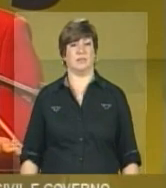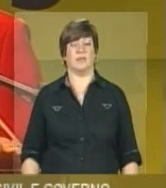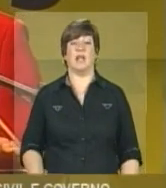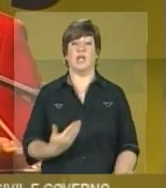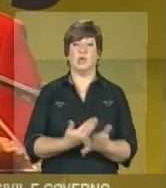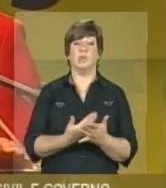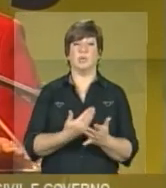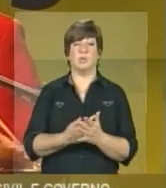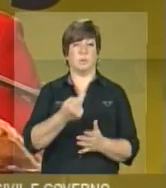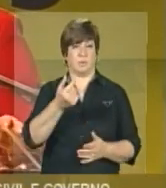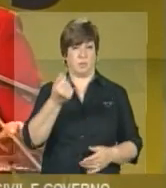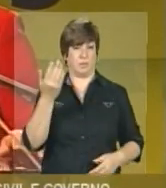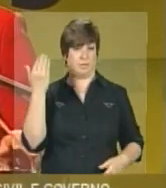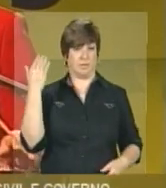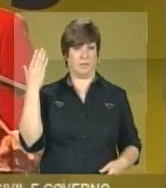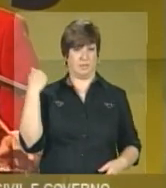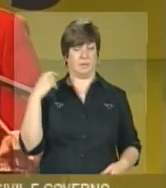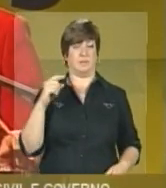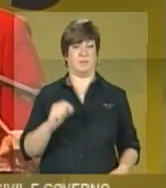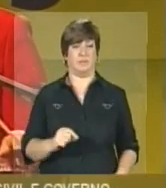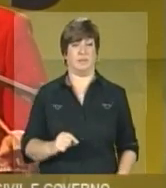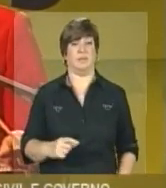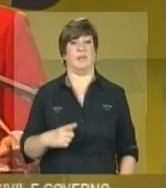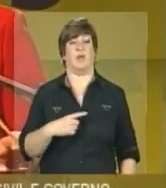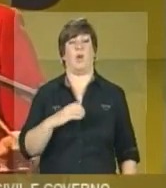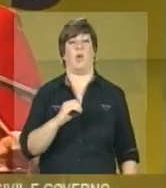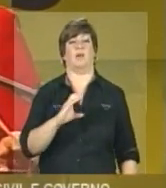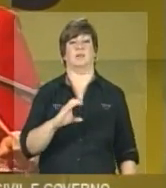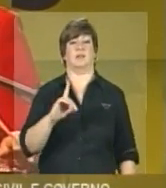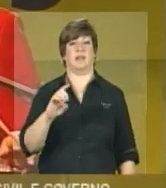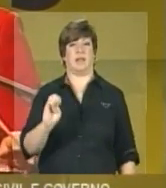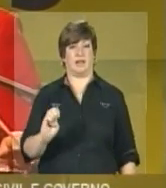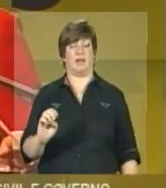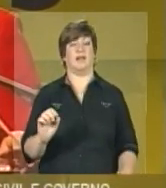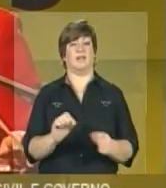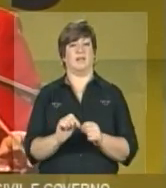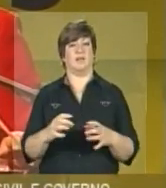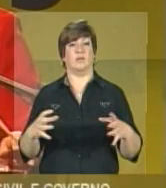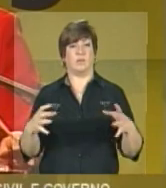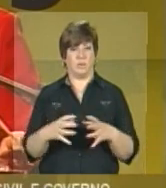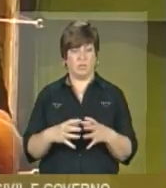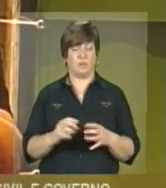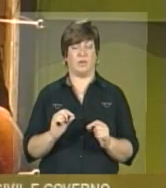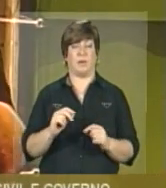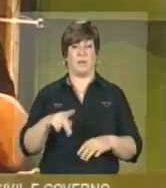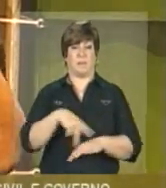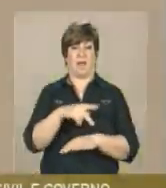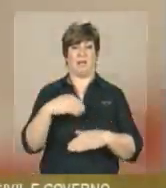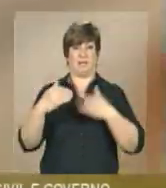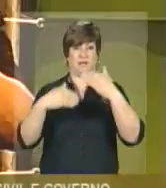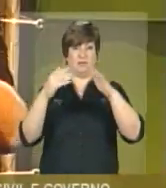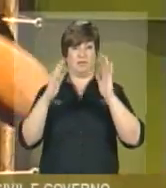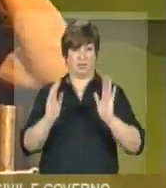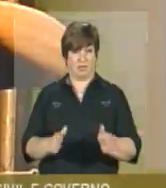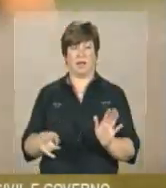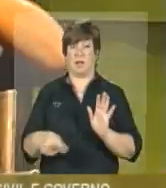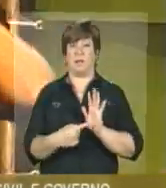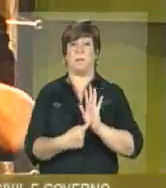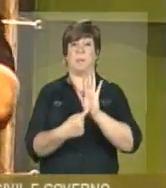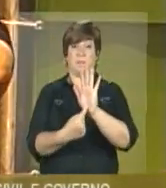Estudos recentes da OCDE, que congrega os países desenvolvidos,